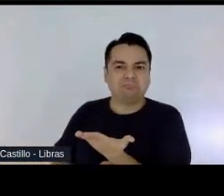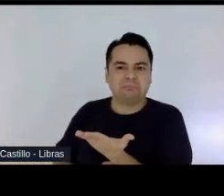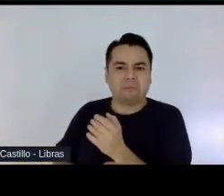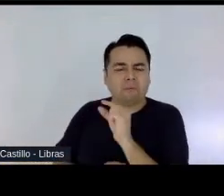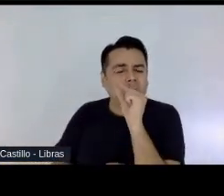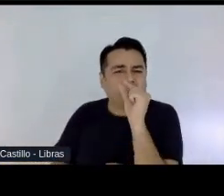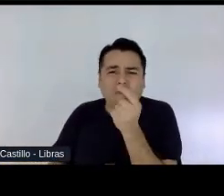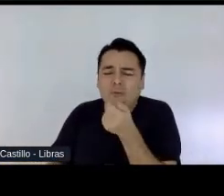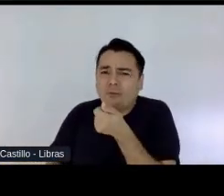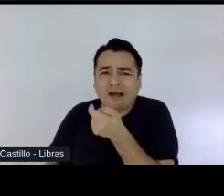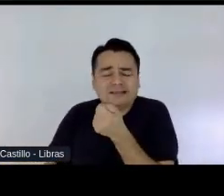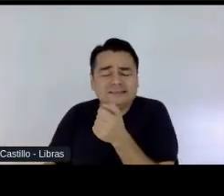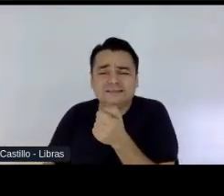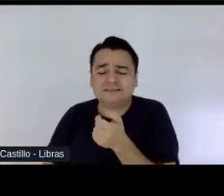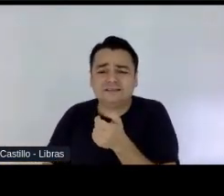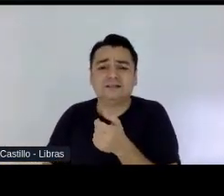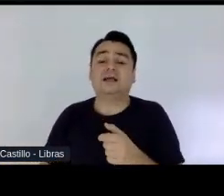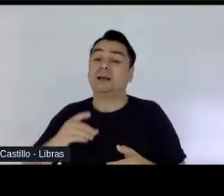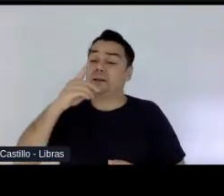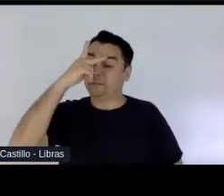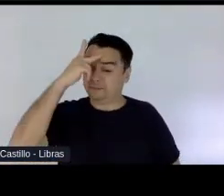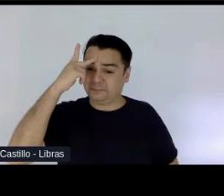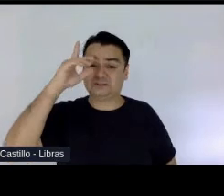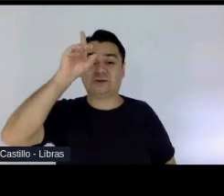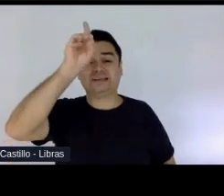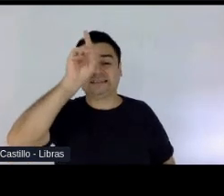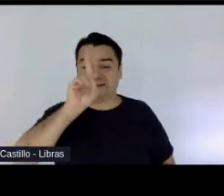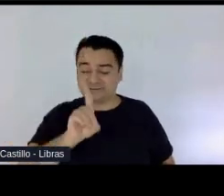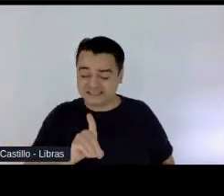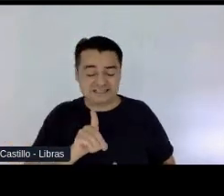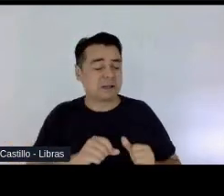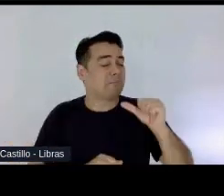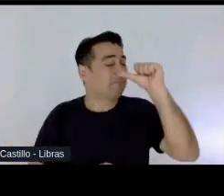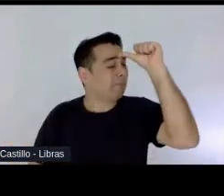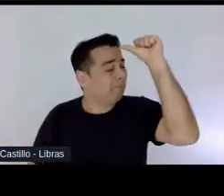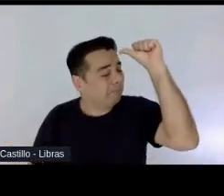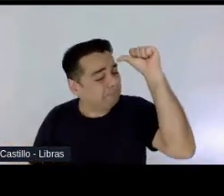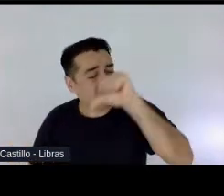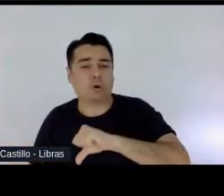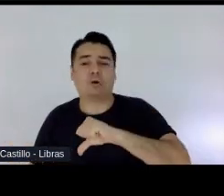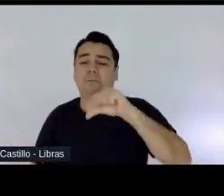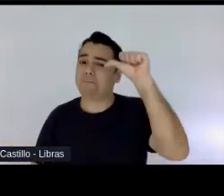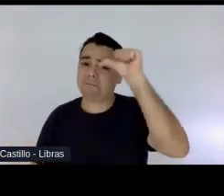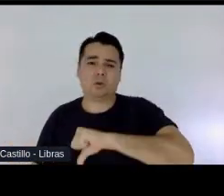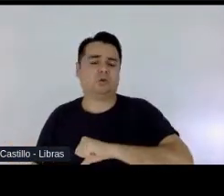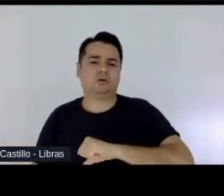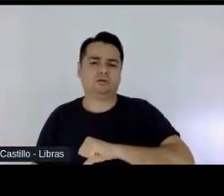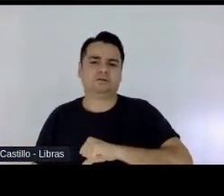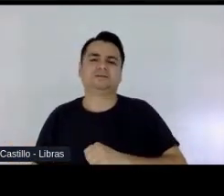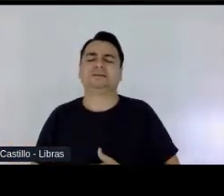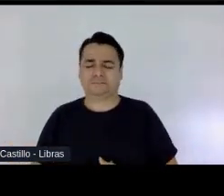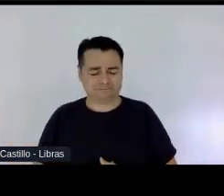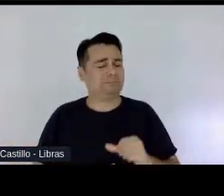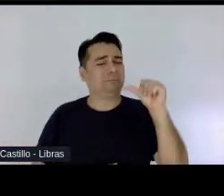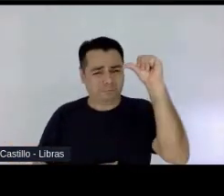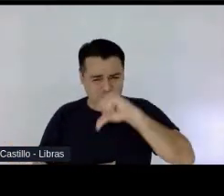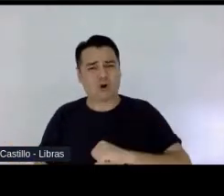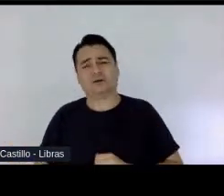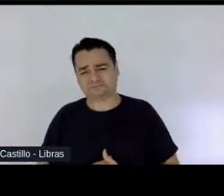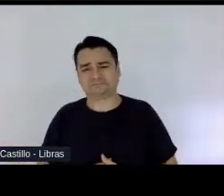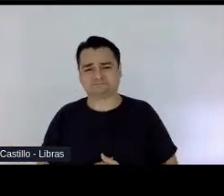né? Quando a gente olha para pessoas com deficiência, a gente consegue ver que o que era ruim consegue piorar,